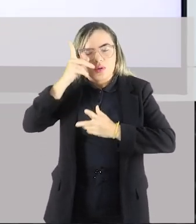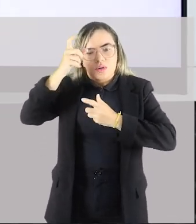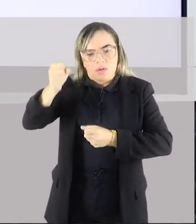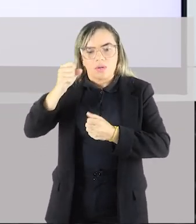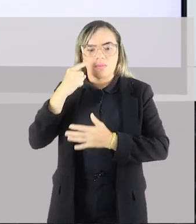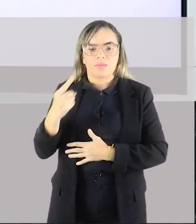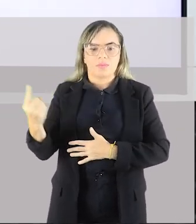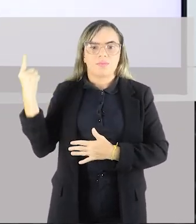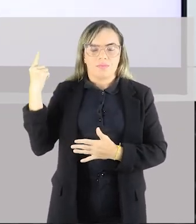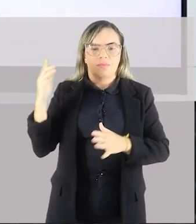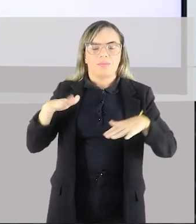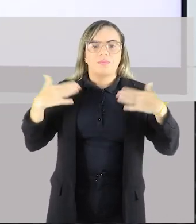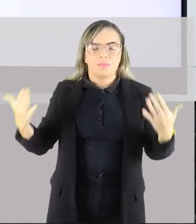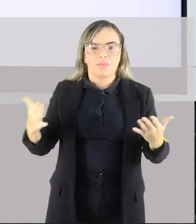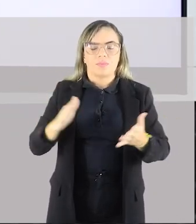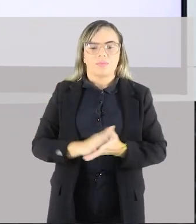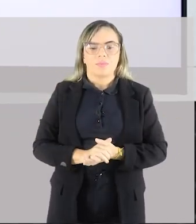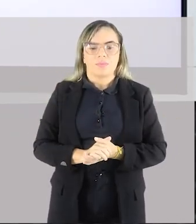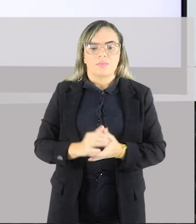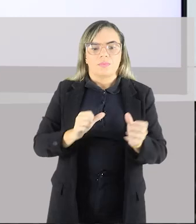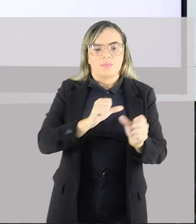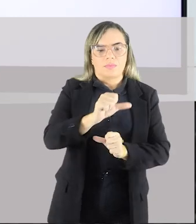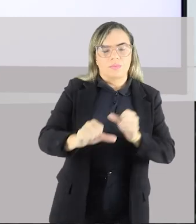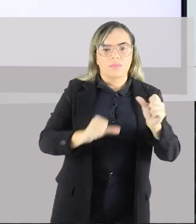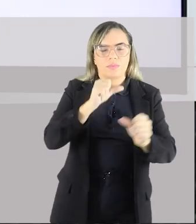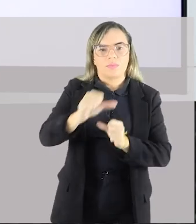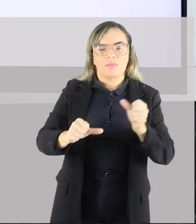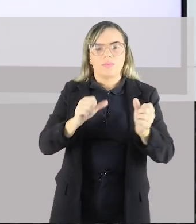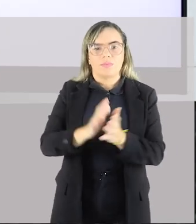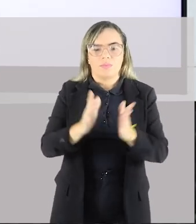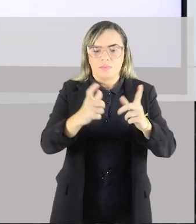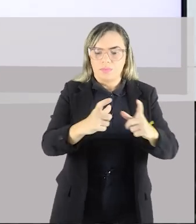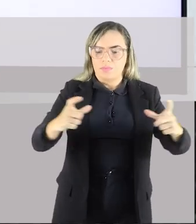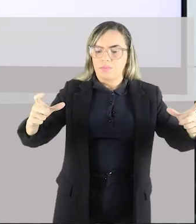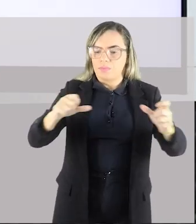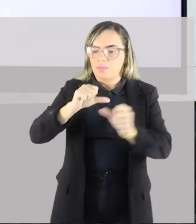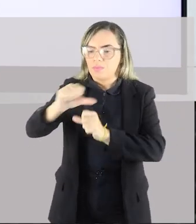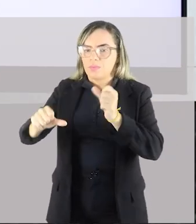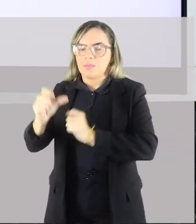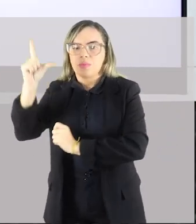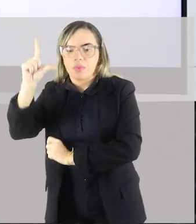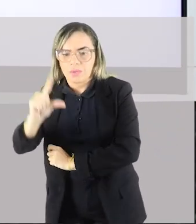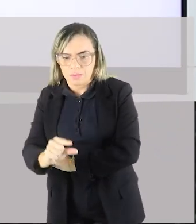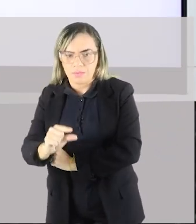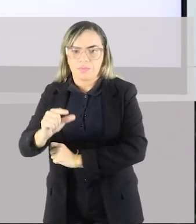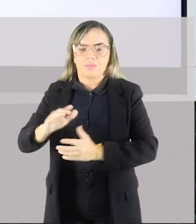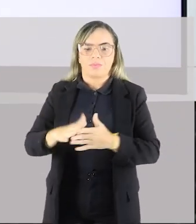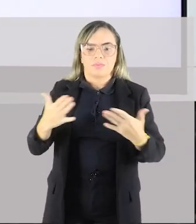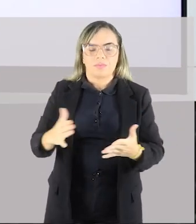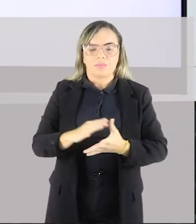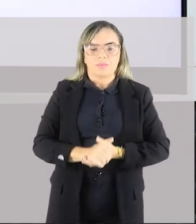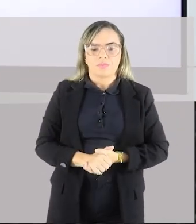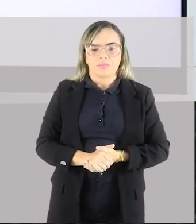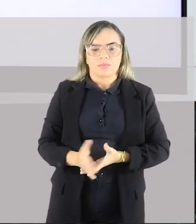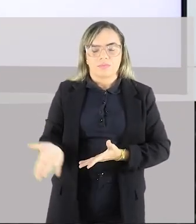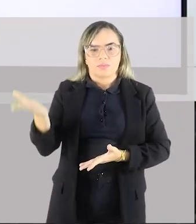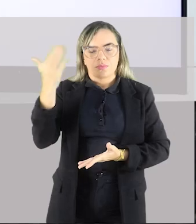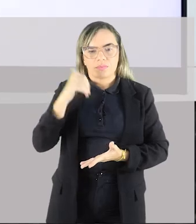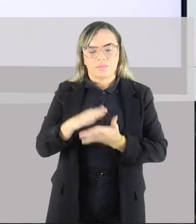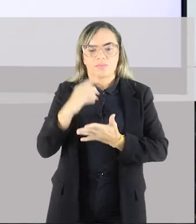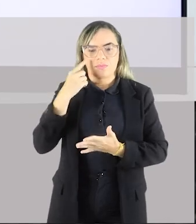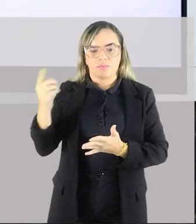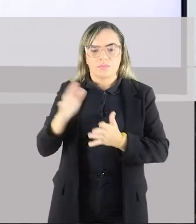tá certo? Então, transformando o que é macro no que é micro, tá? Bora lá, gente.